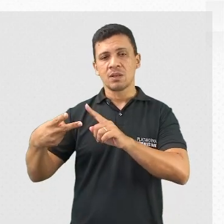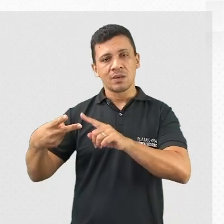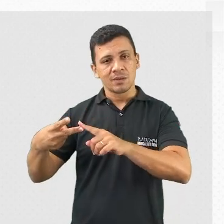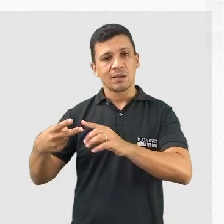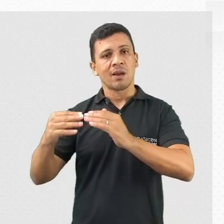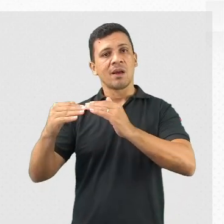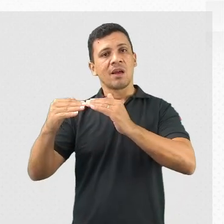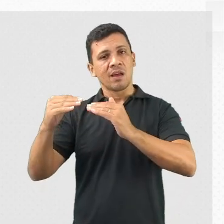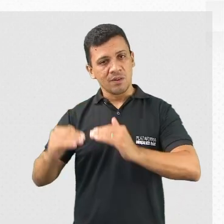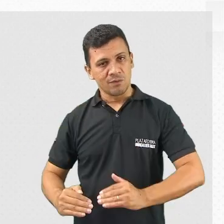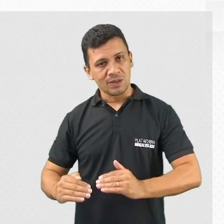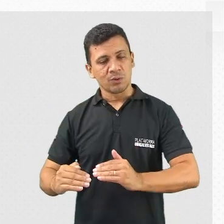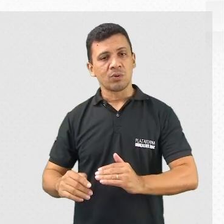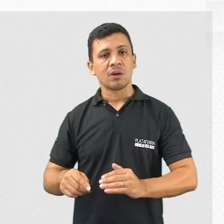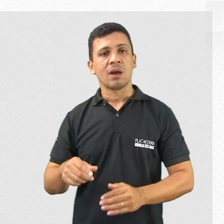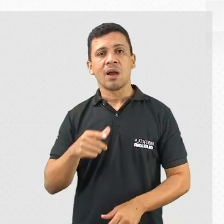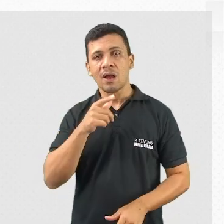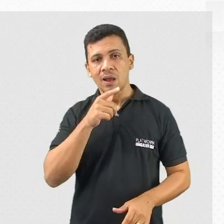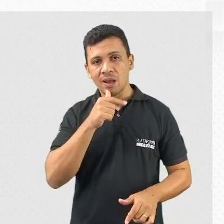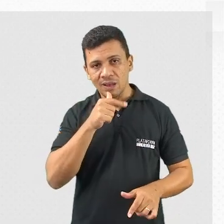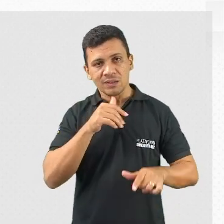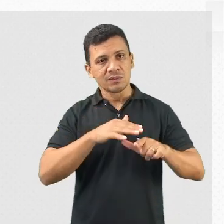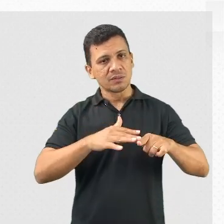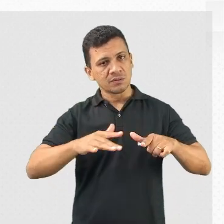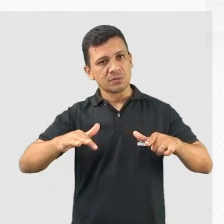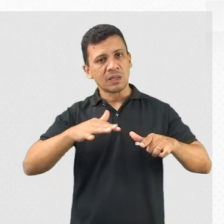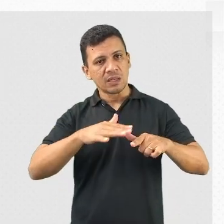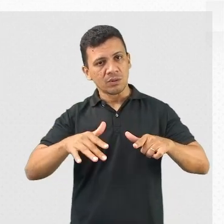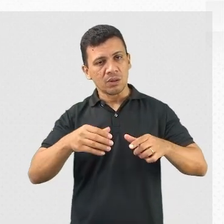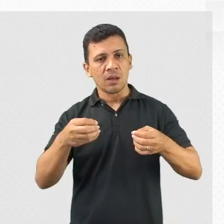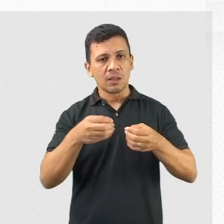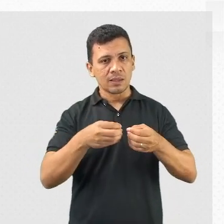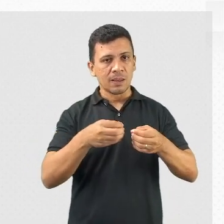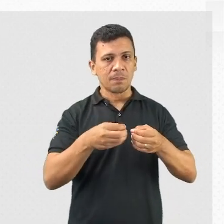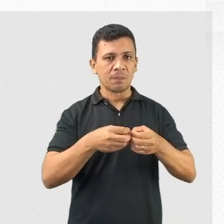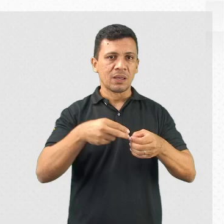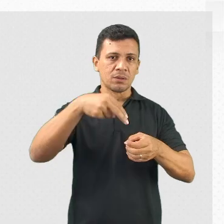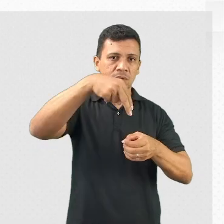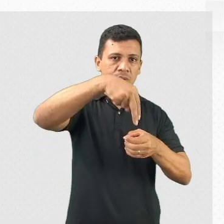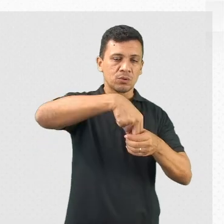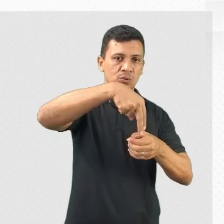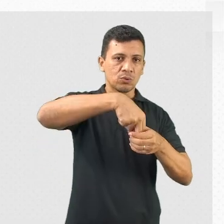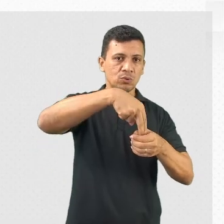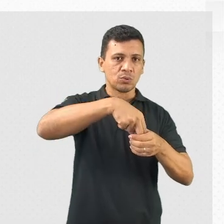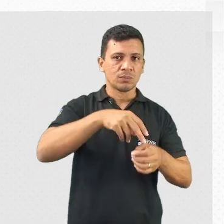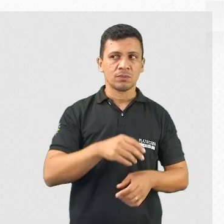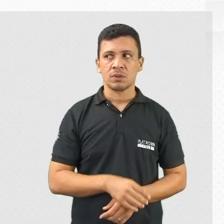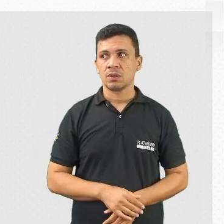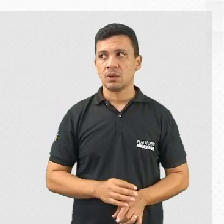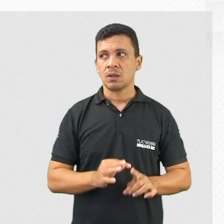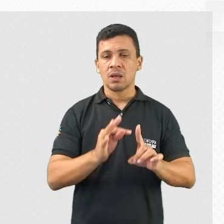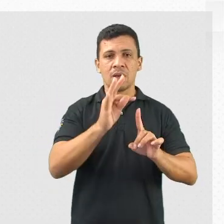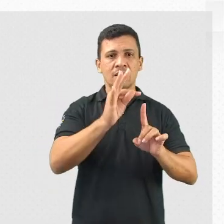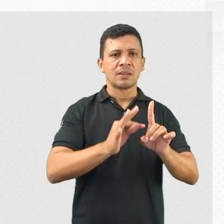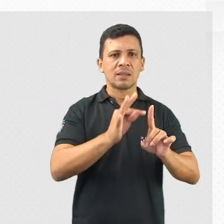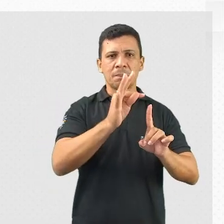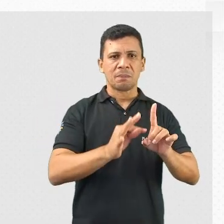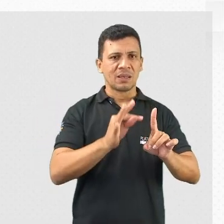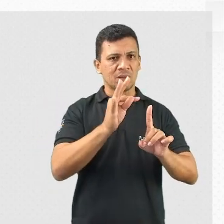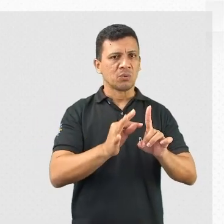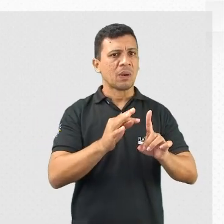inferior, ele é líquido, porque ele já está mais próximo do núcleo, ou seja, aqui a temperatura é